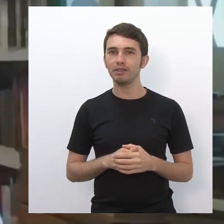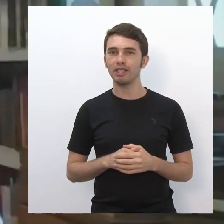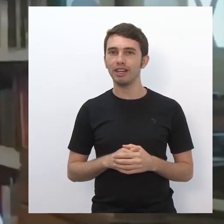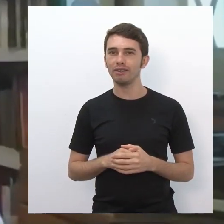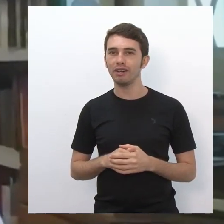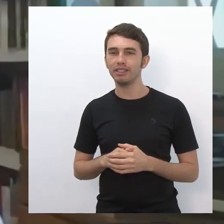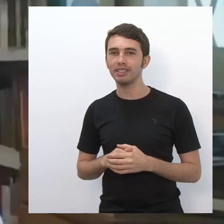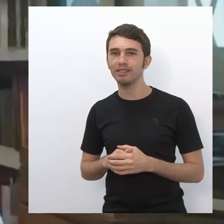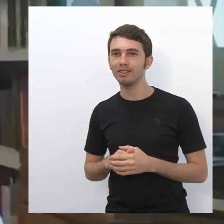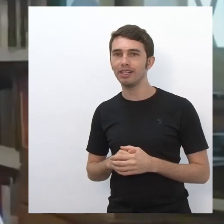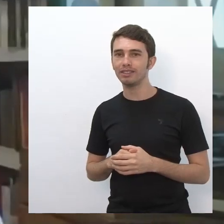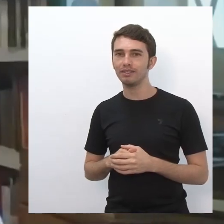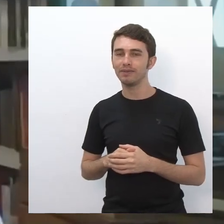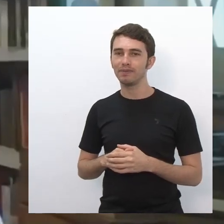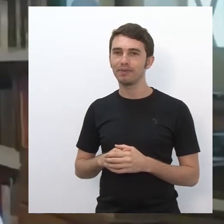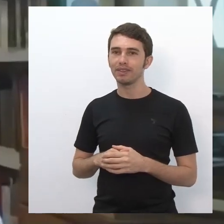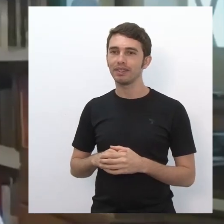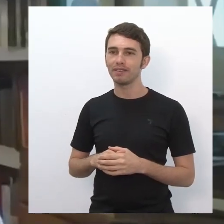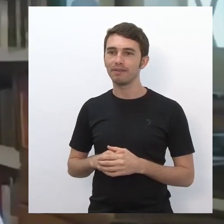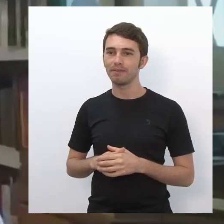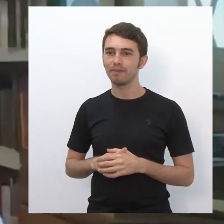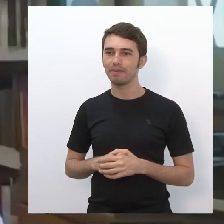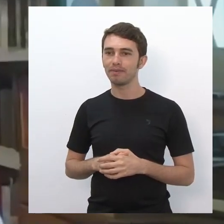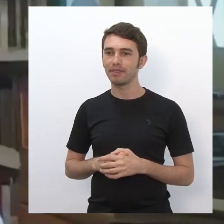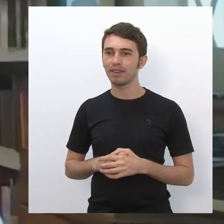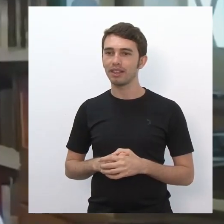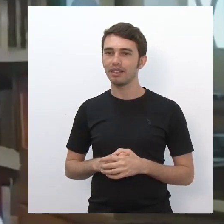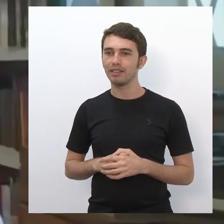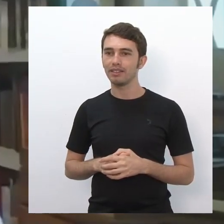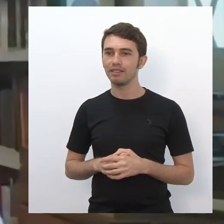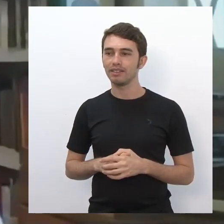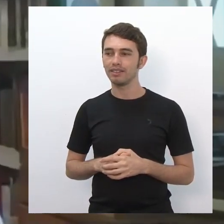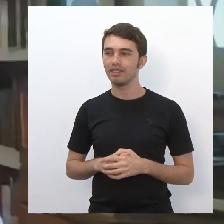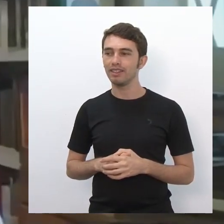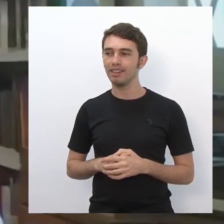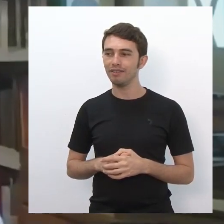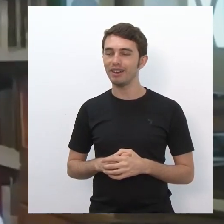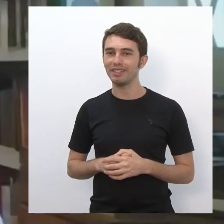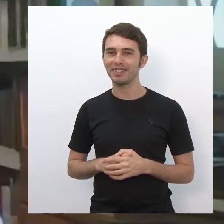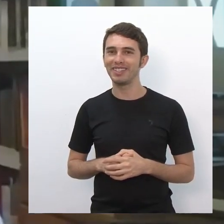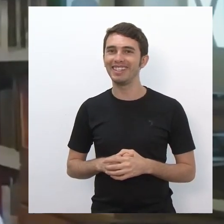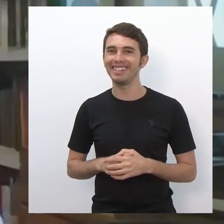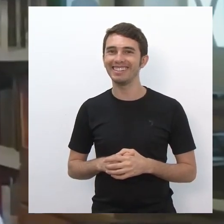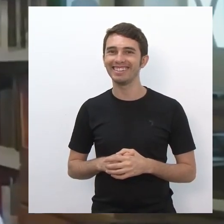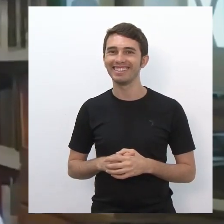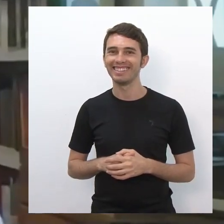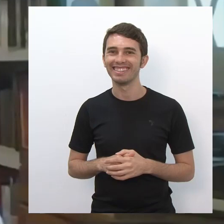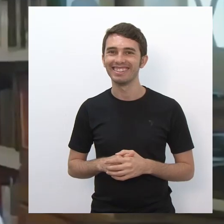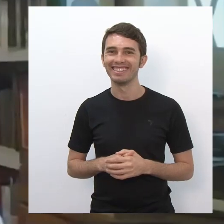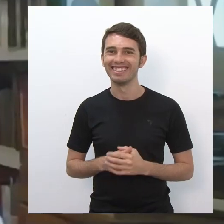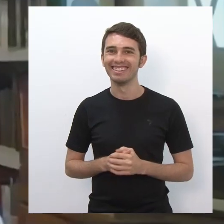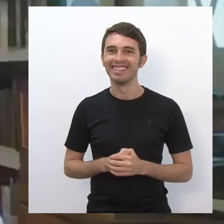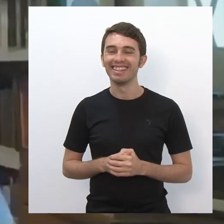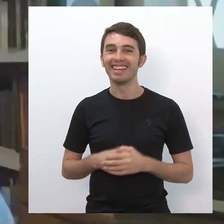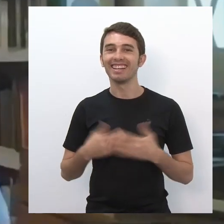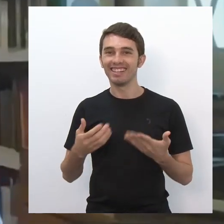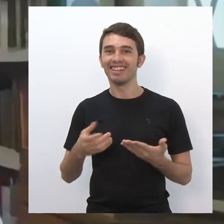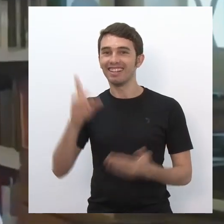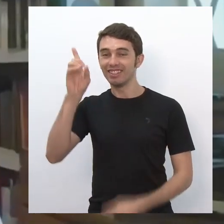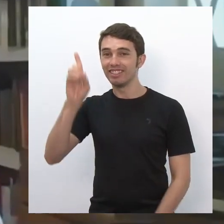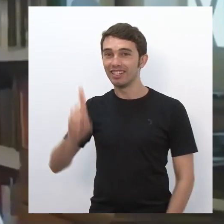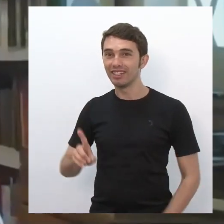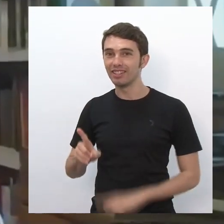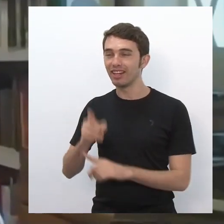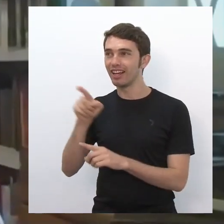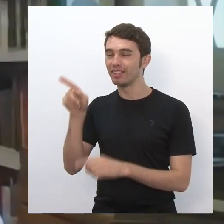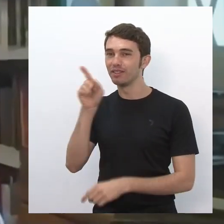da América Latina, né? E o segundo que era um lixão, onde depois surgiu o Parque